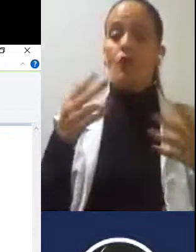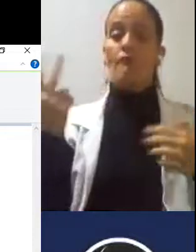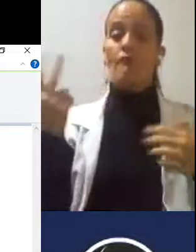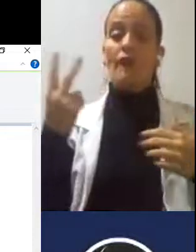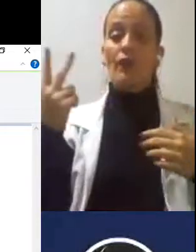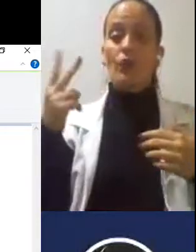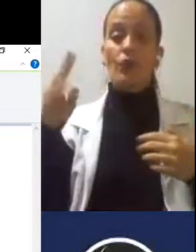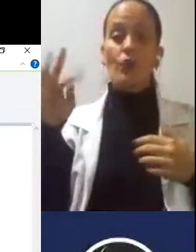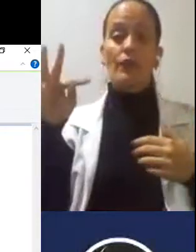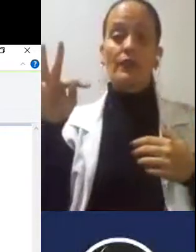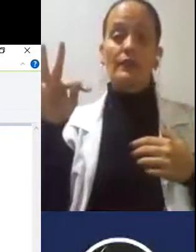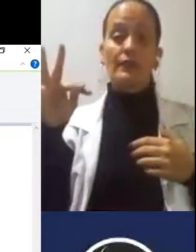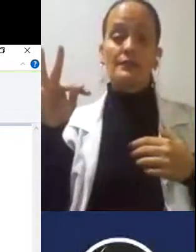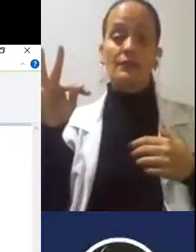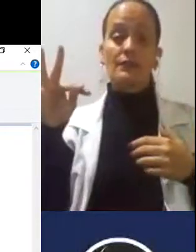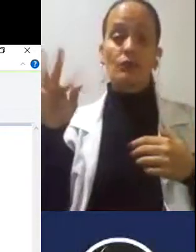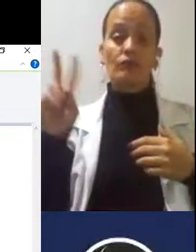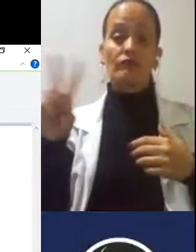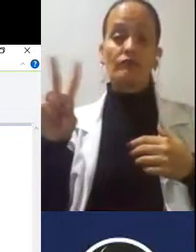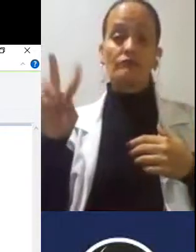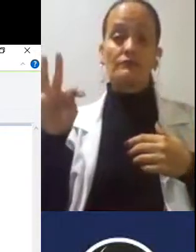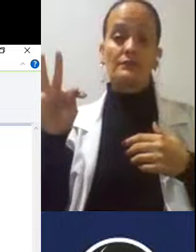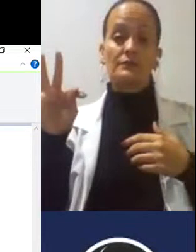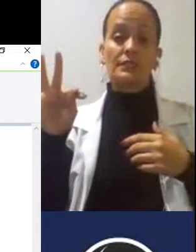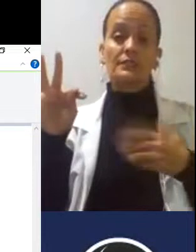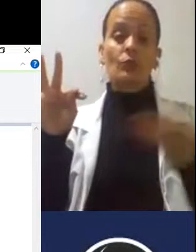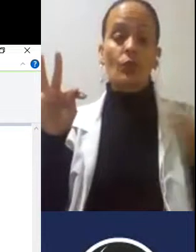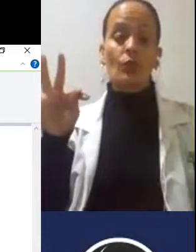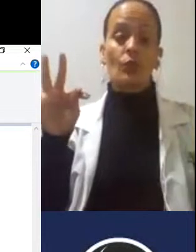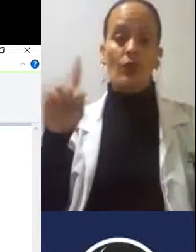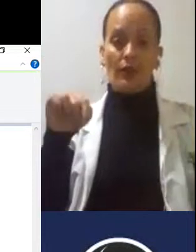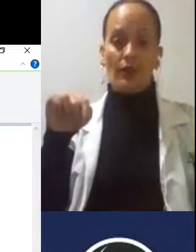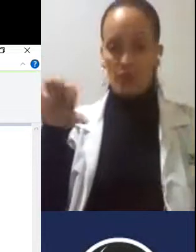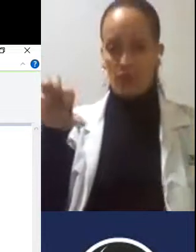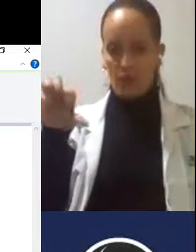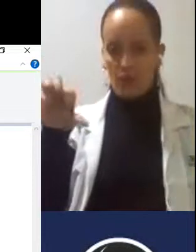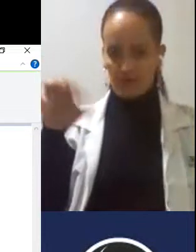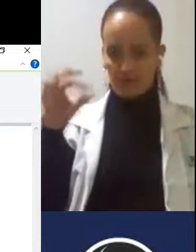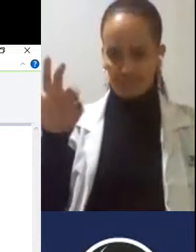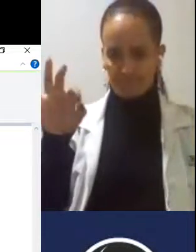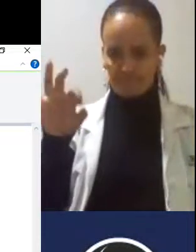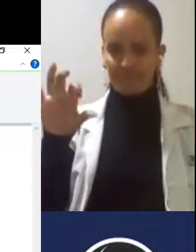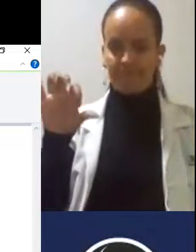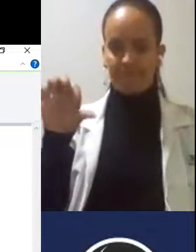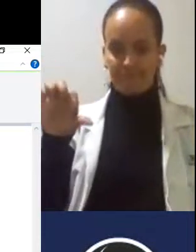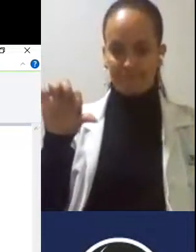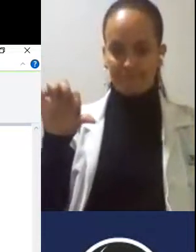9 volts, certo? Tudo que tem um Vzinho aqui é tensão.